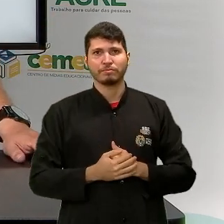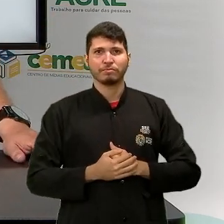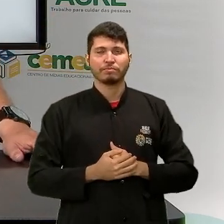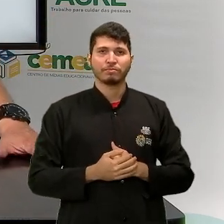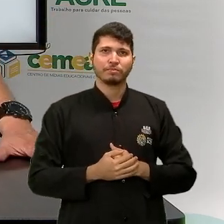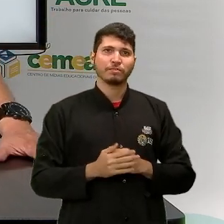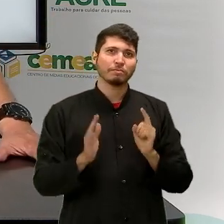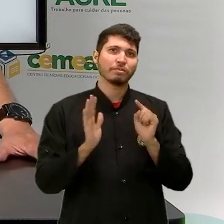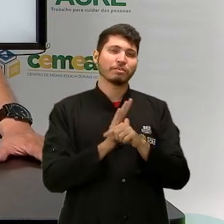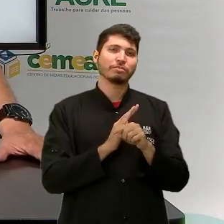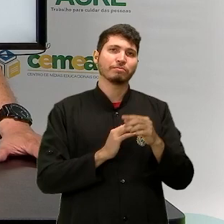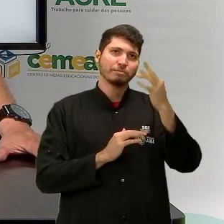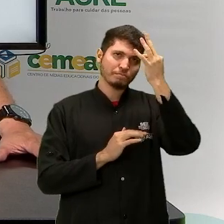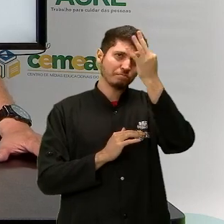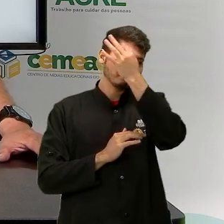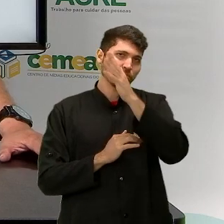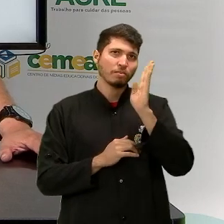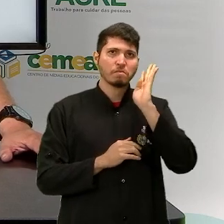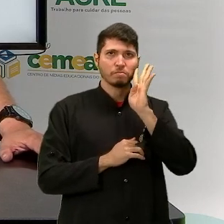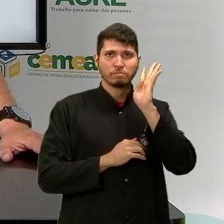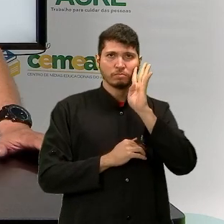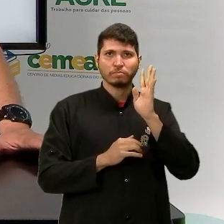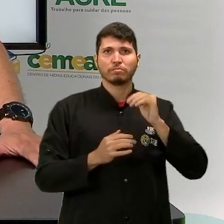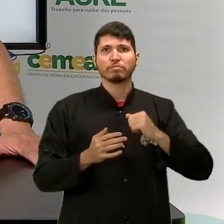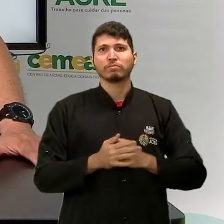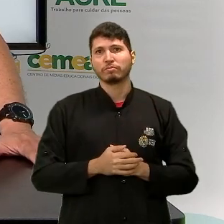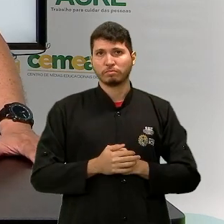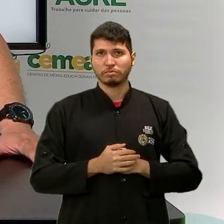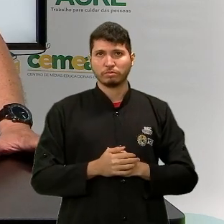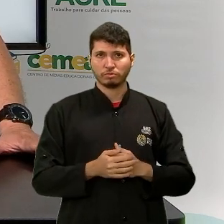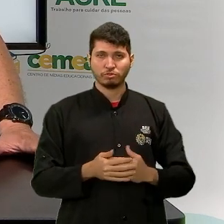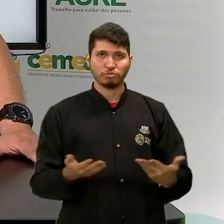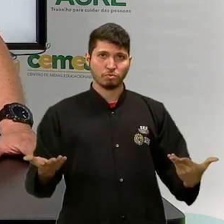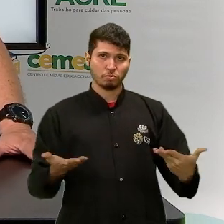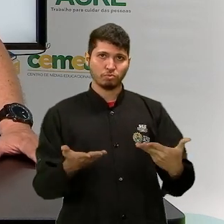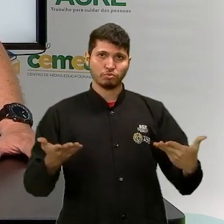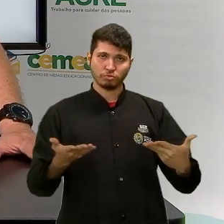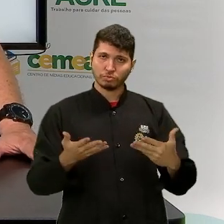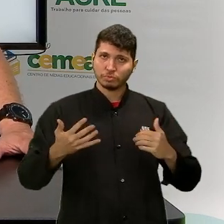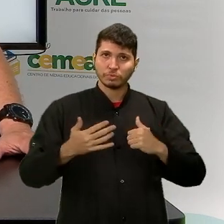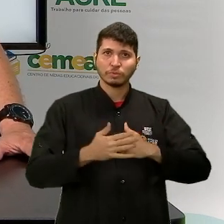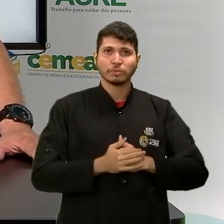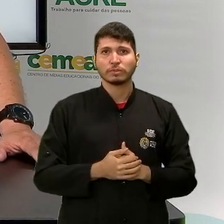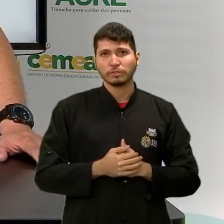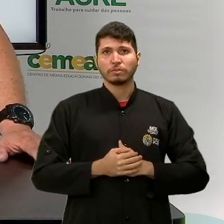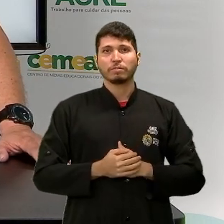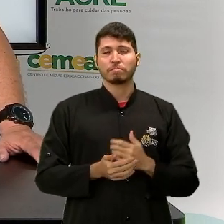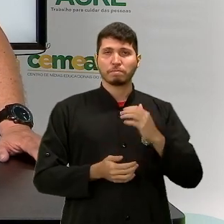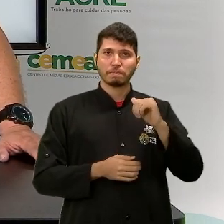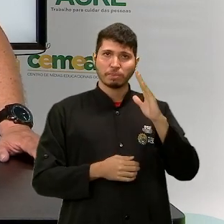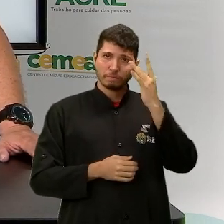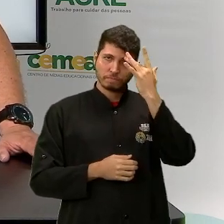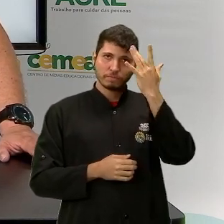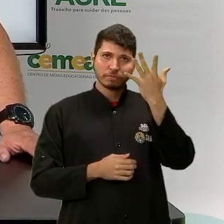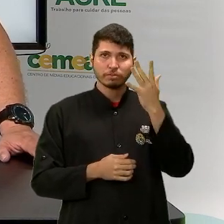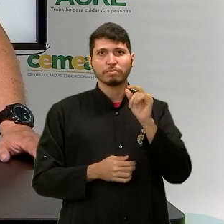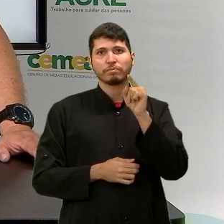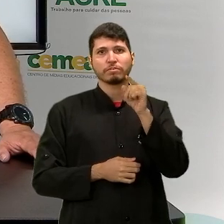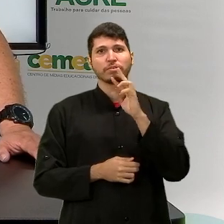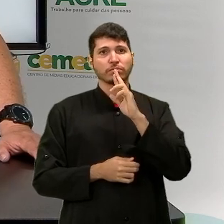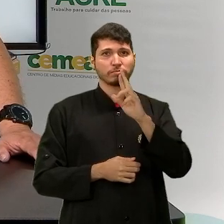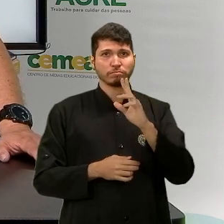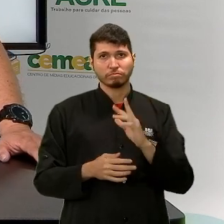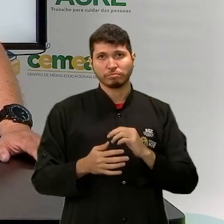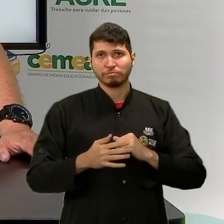de filosofia bem interessante, Envolve aí questões atuais, de atualidades, e fica bem mais fácil para vocês resolverem